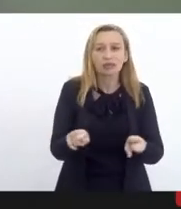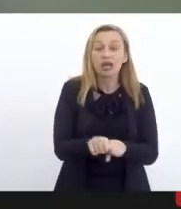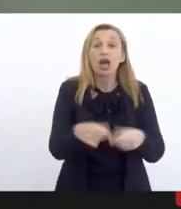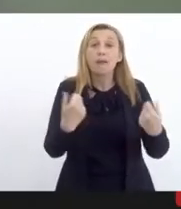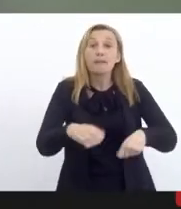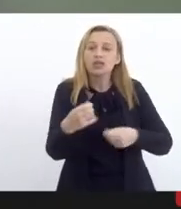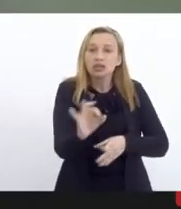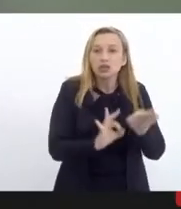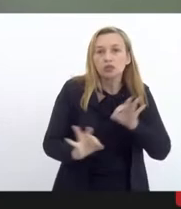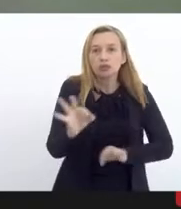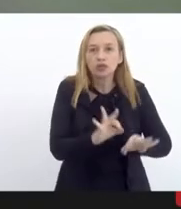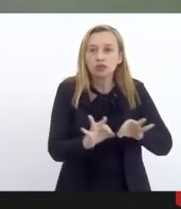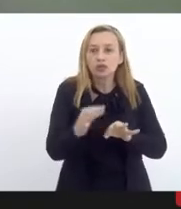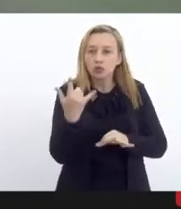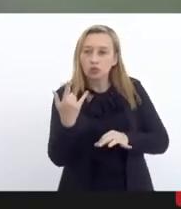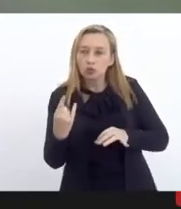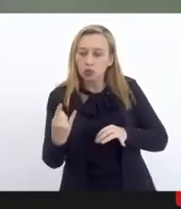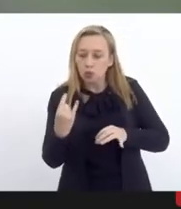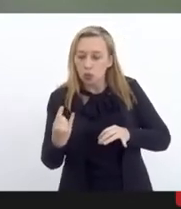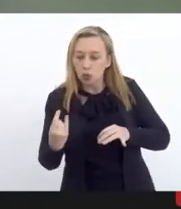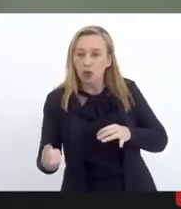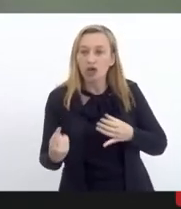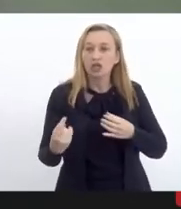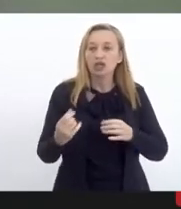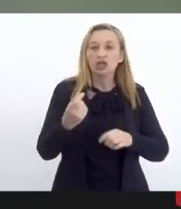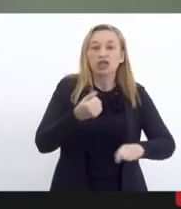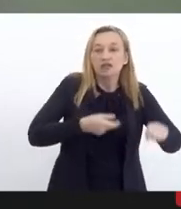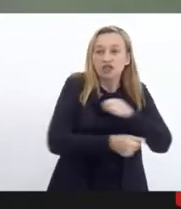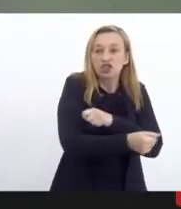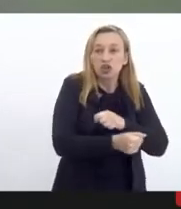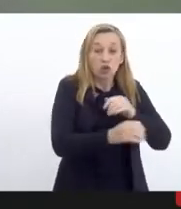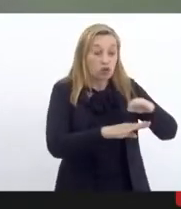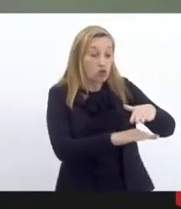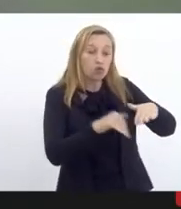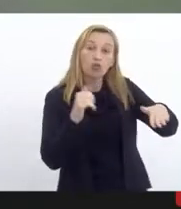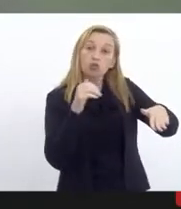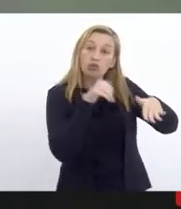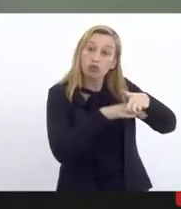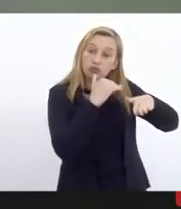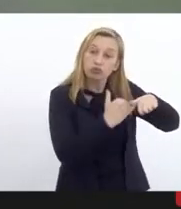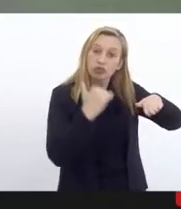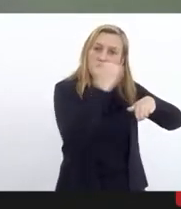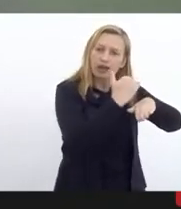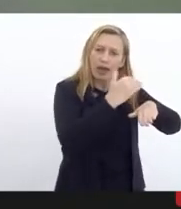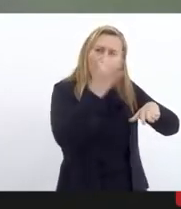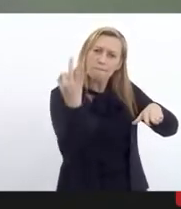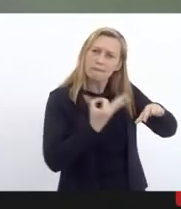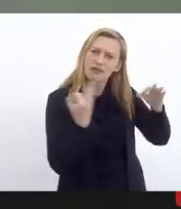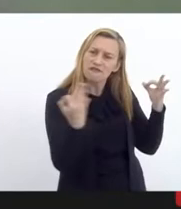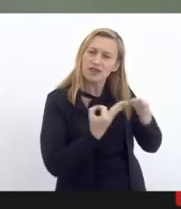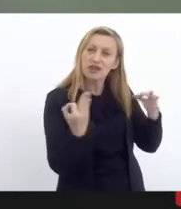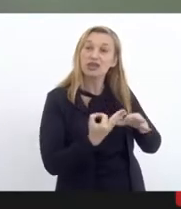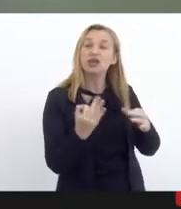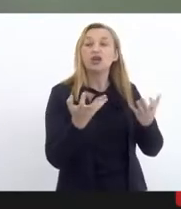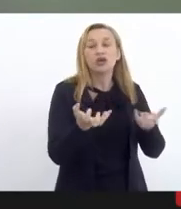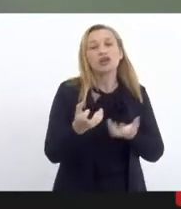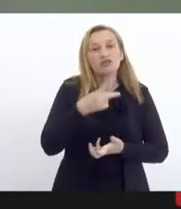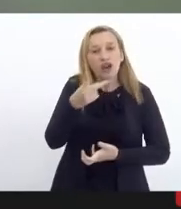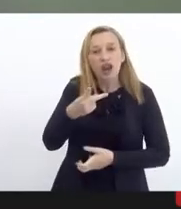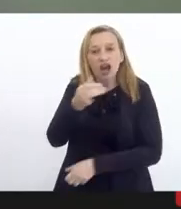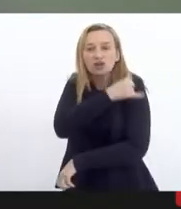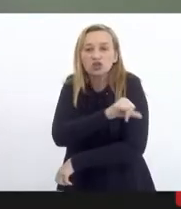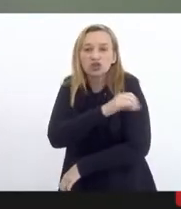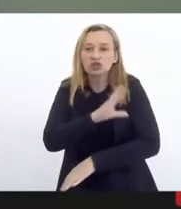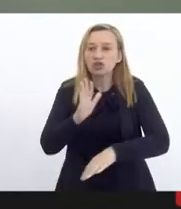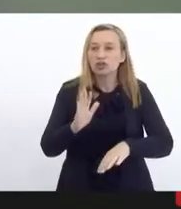de um plano para atração de investimento, e o Fundo Soberano é perfeito para isso, né? Eu quero ressaltar que o Rio de Janeiro é um dos